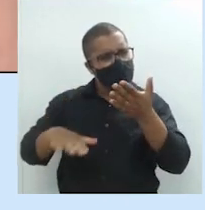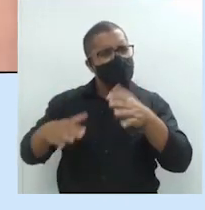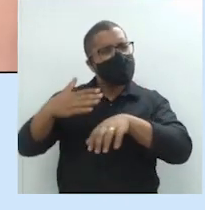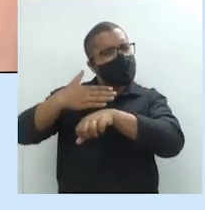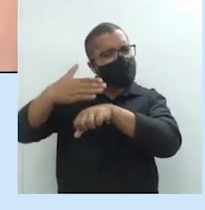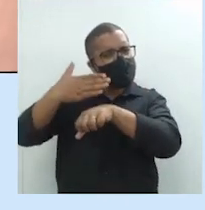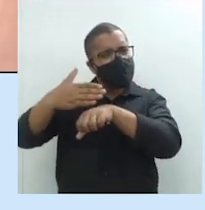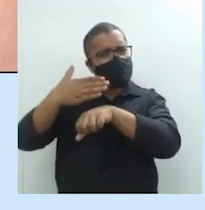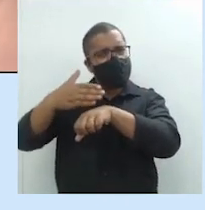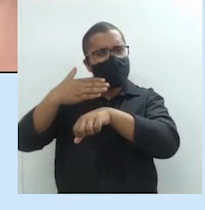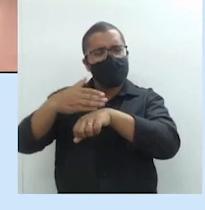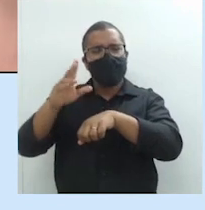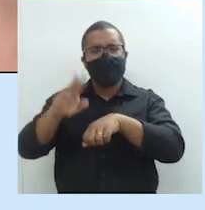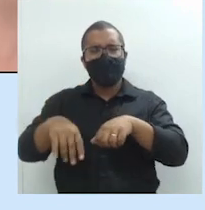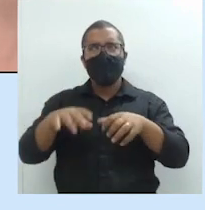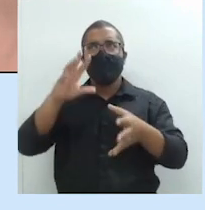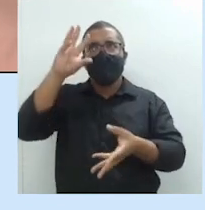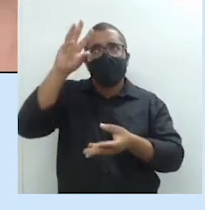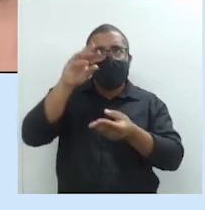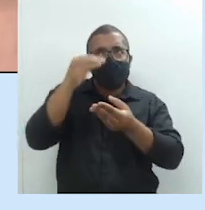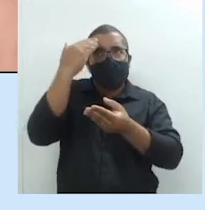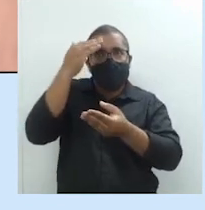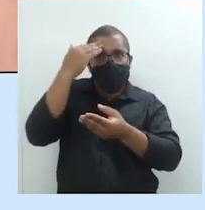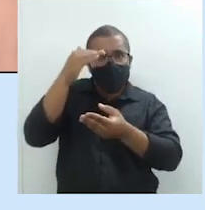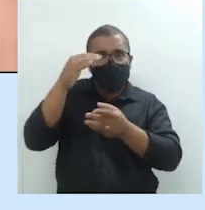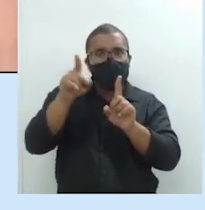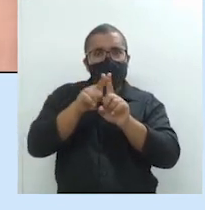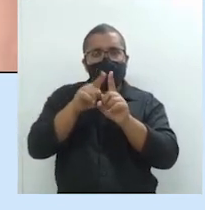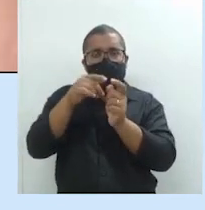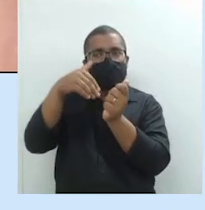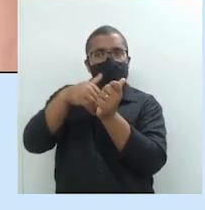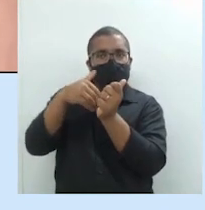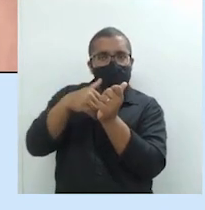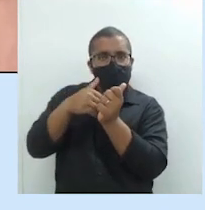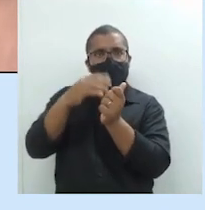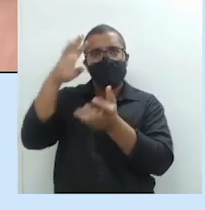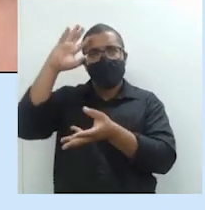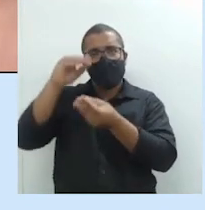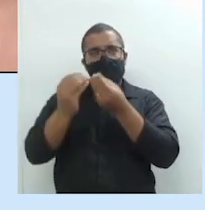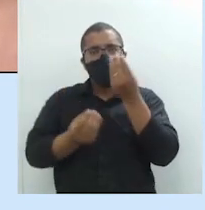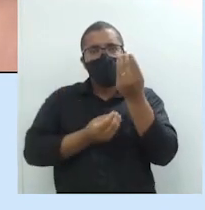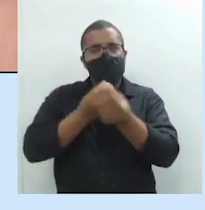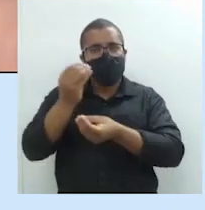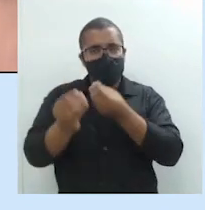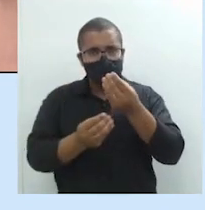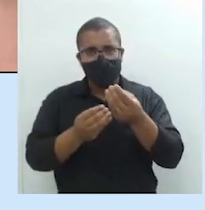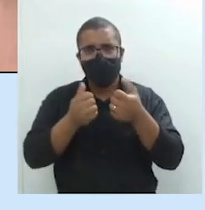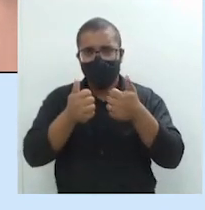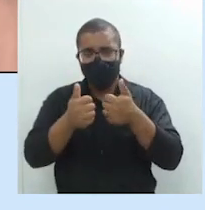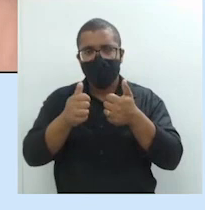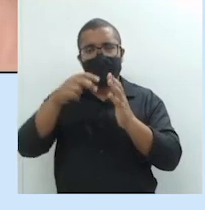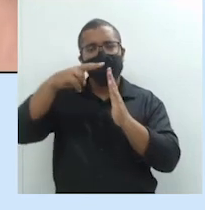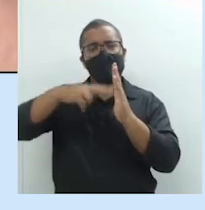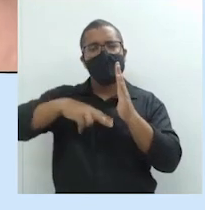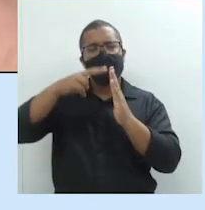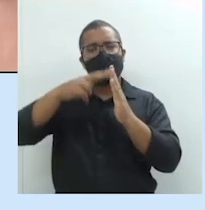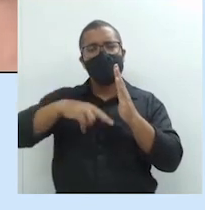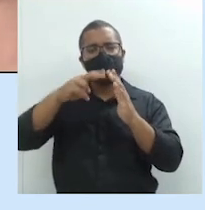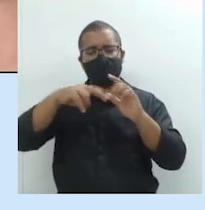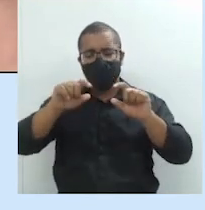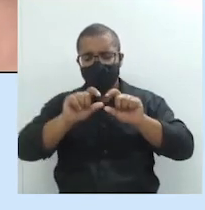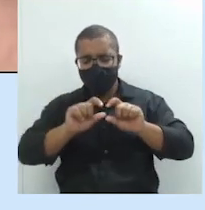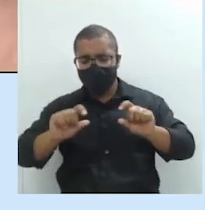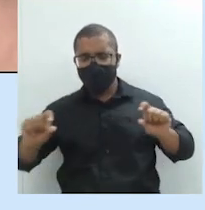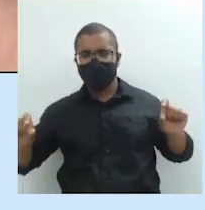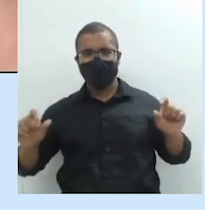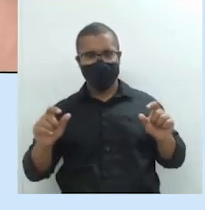certo? Sobre o subentendido, entender os implícitos dentro de um texto, ler as entrelinhas. O